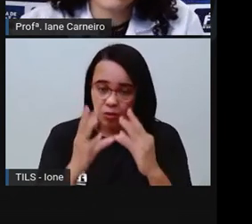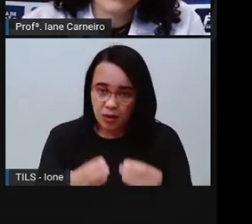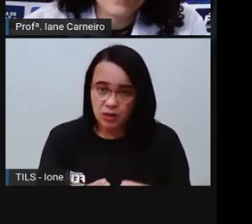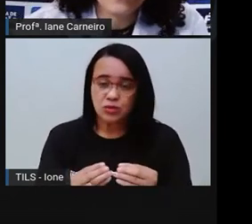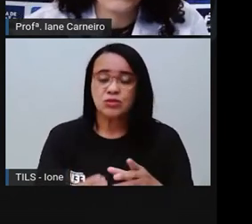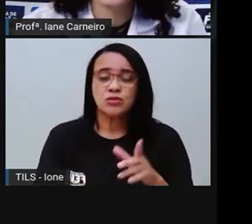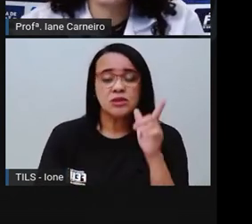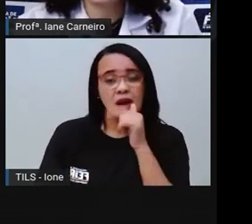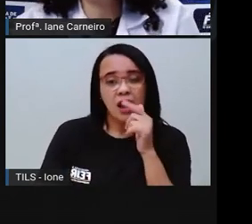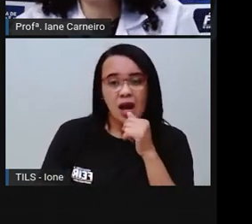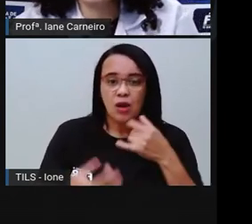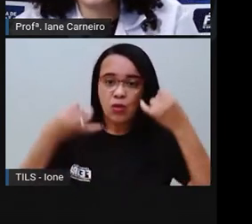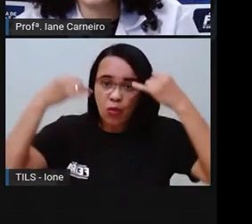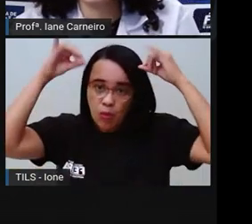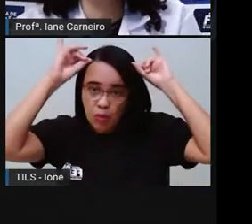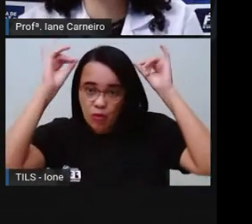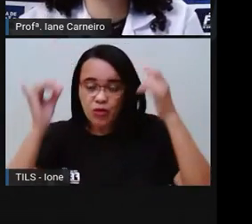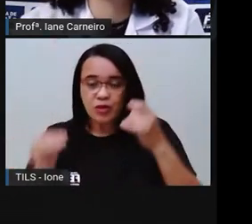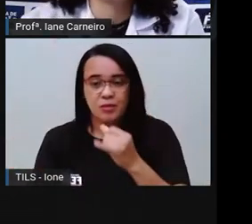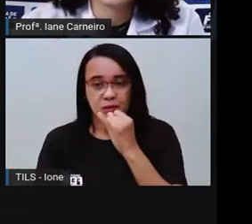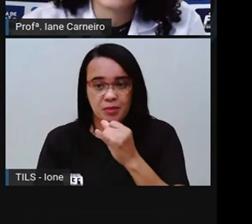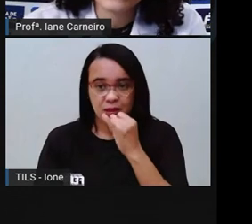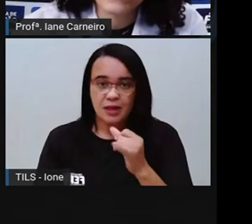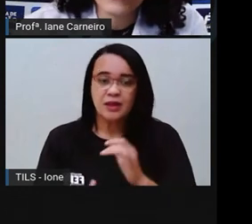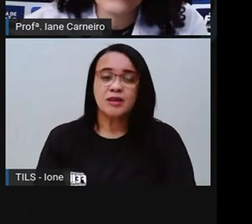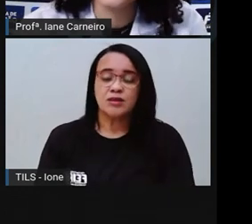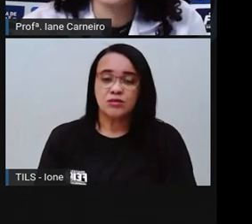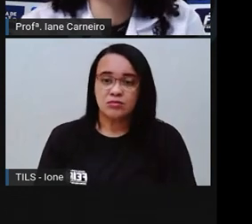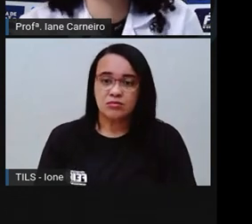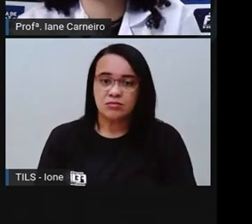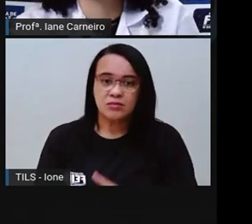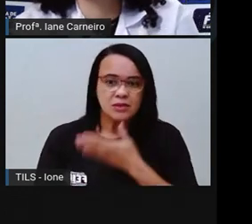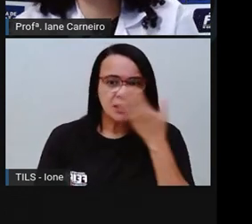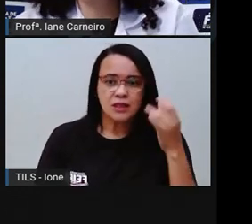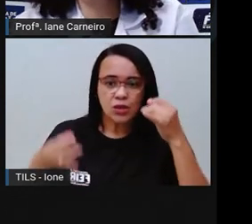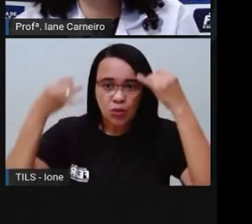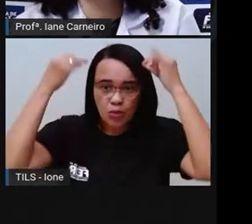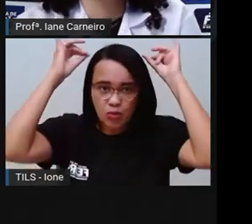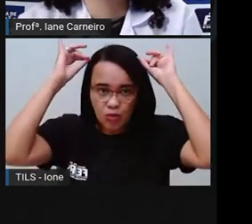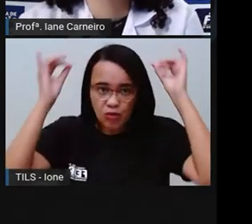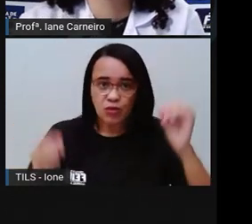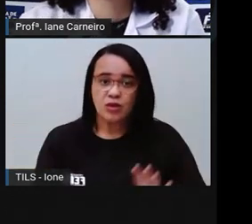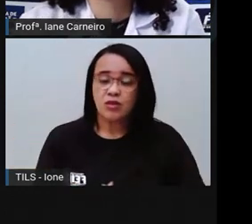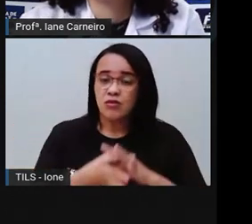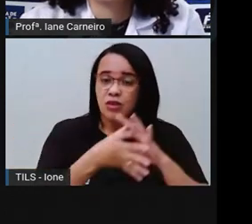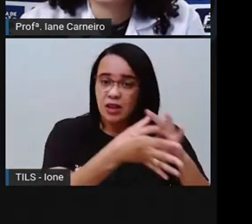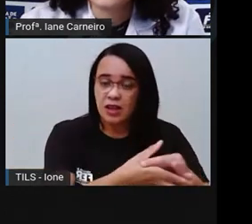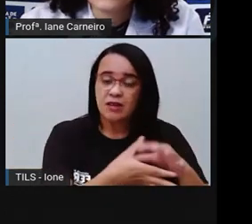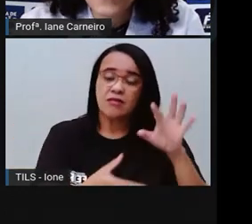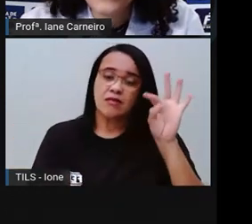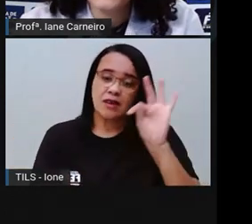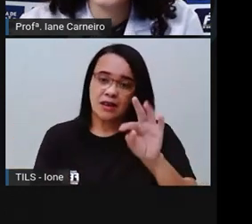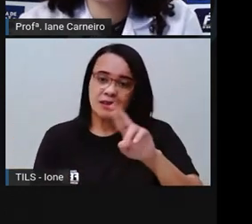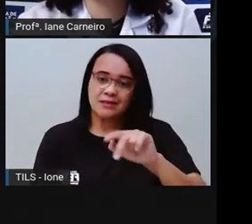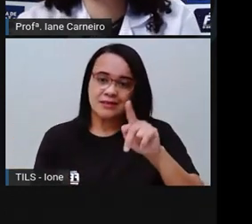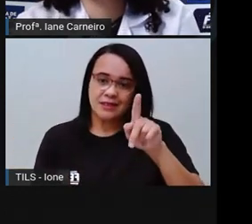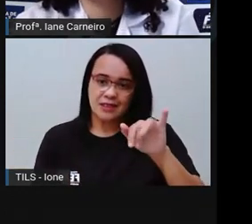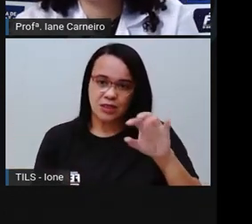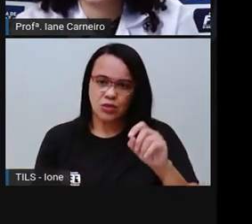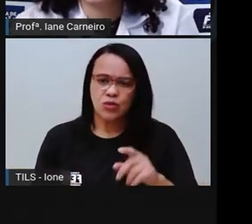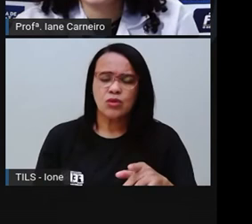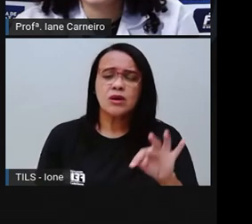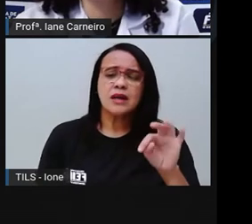o boi bebeu Cadê o boi foi carregar trigo trigo galinha espalhou